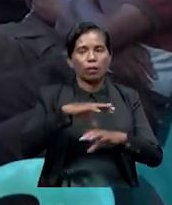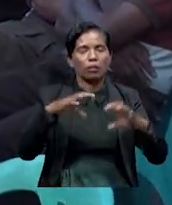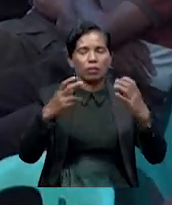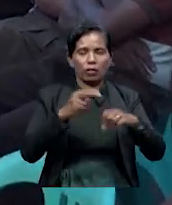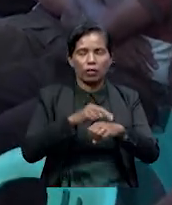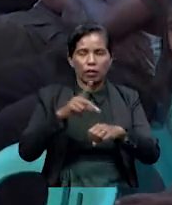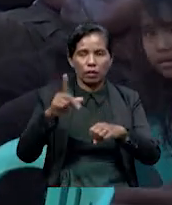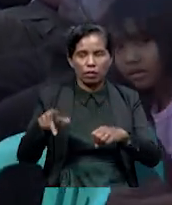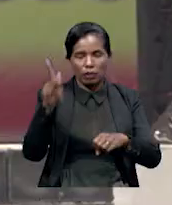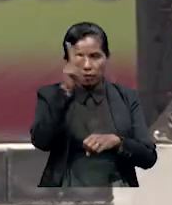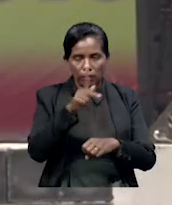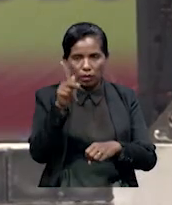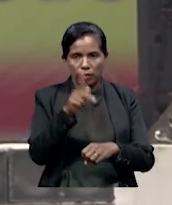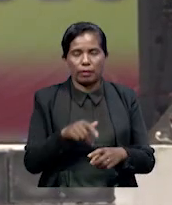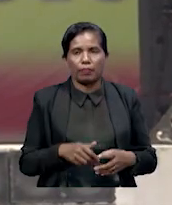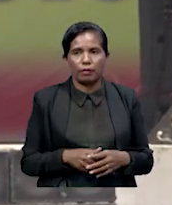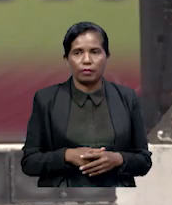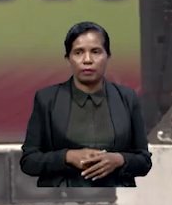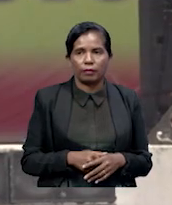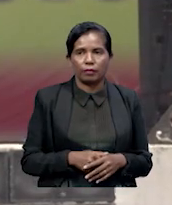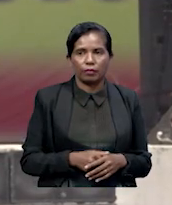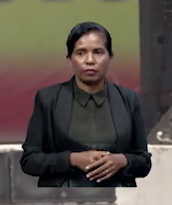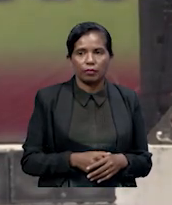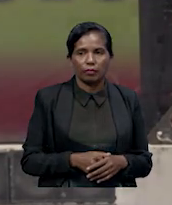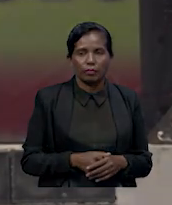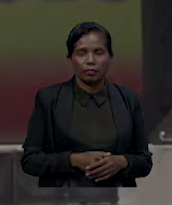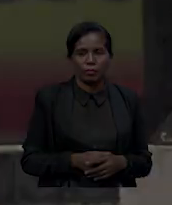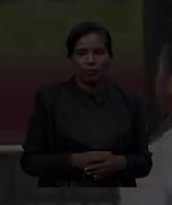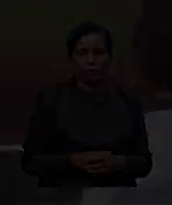Nacional ba Fiscalização. Agustin da Costa, Adereto Ximenes, GMN.